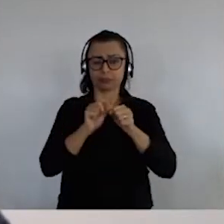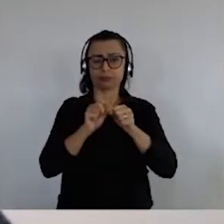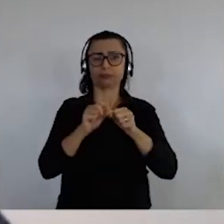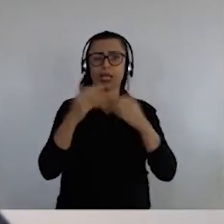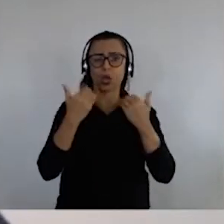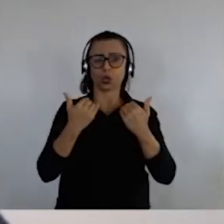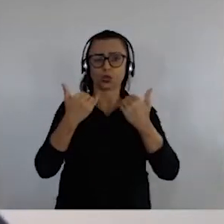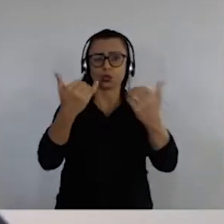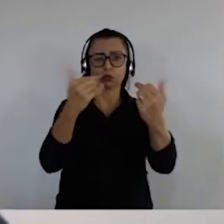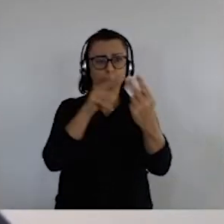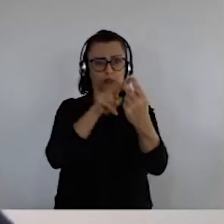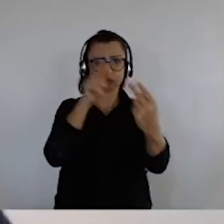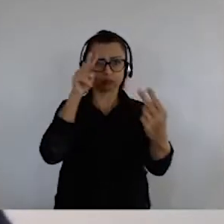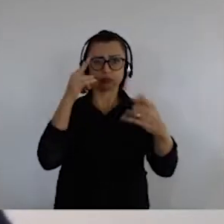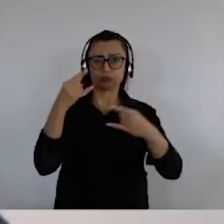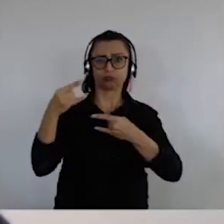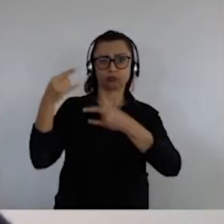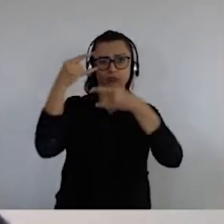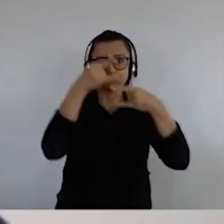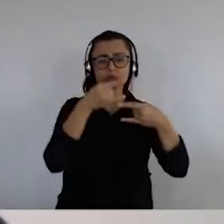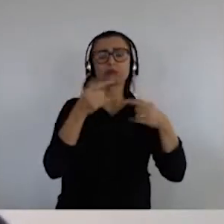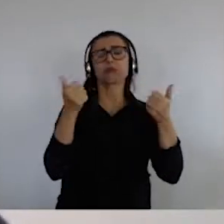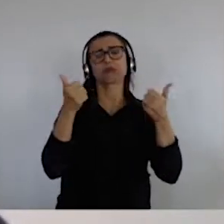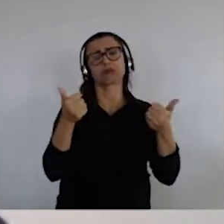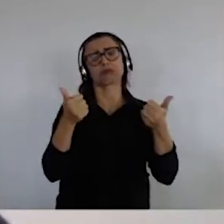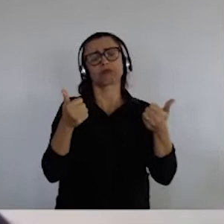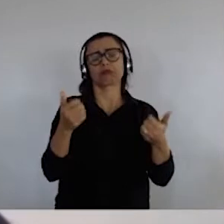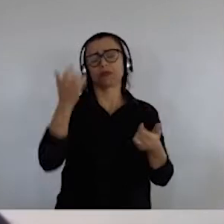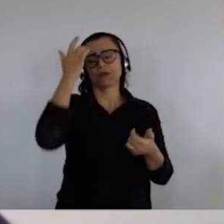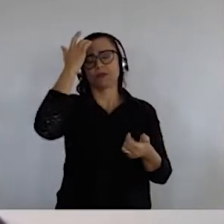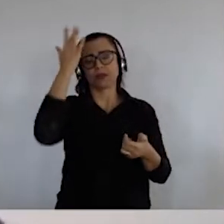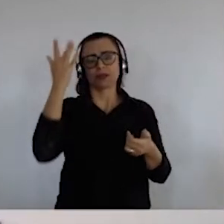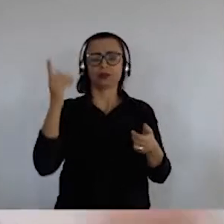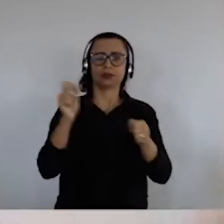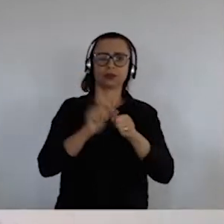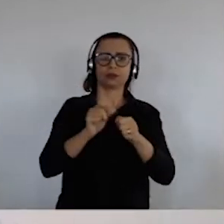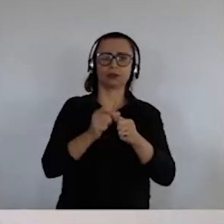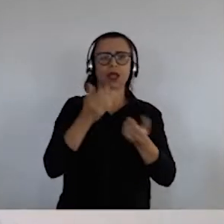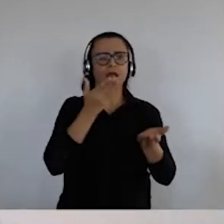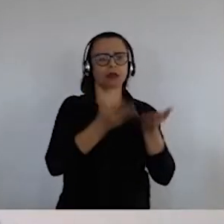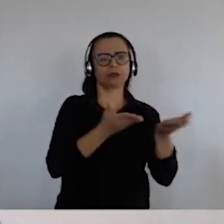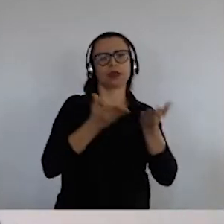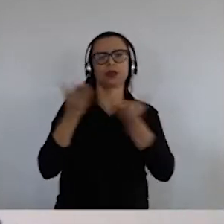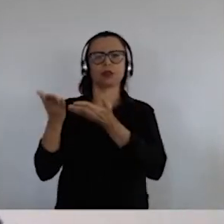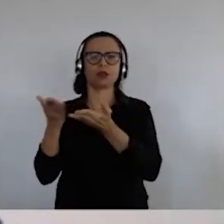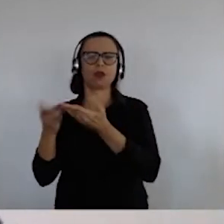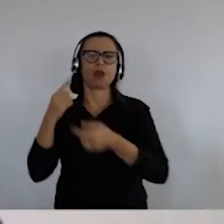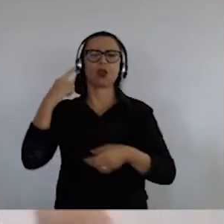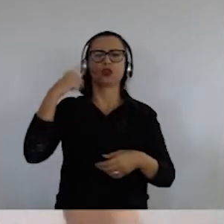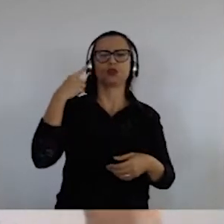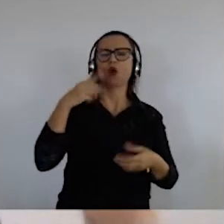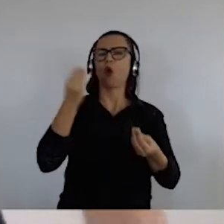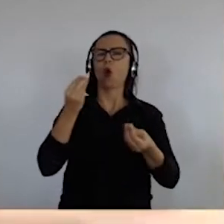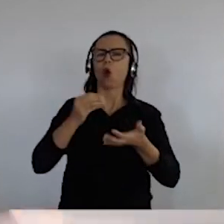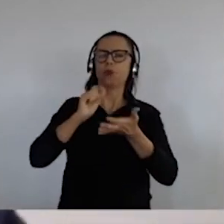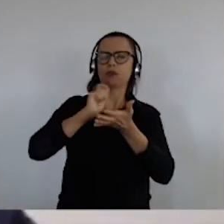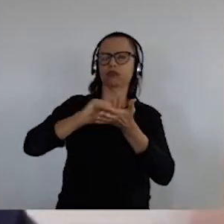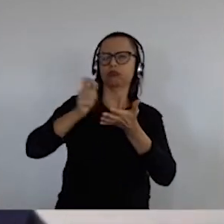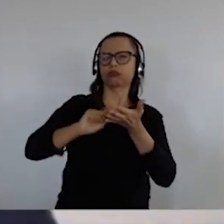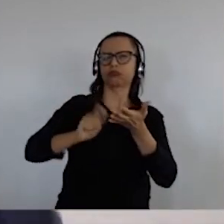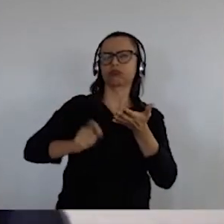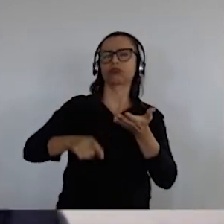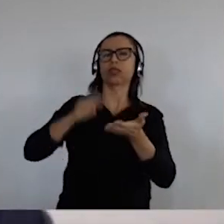audiência virtualmente, mais fácil ainda se dá atender os advogados e as advogadas para os despachos e para